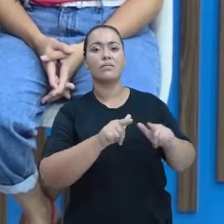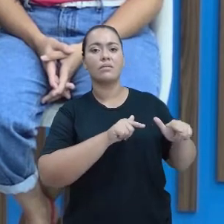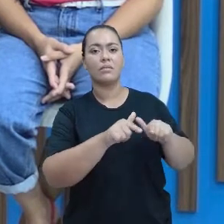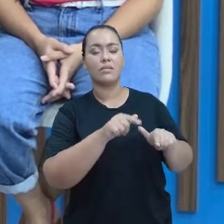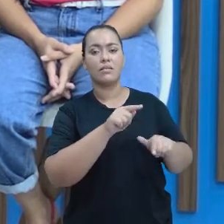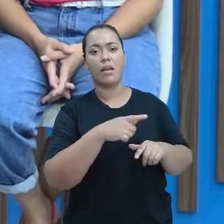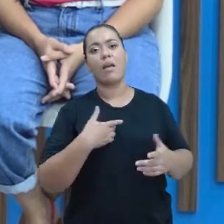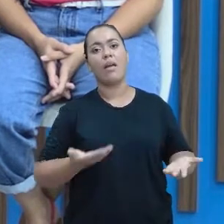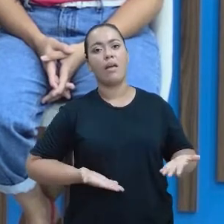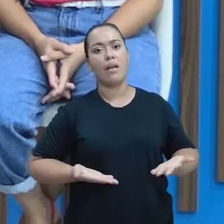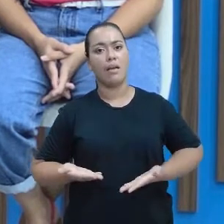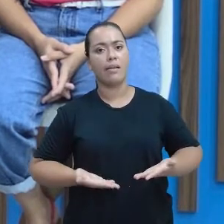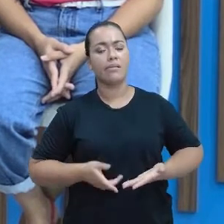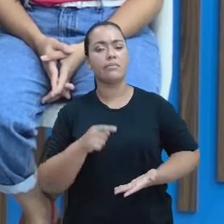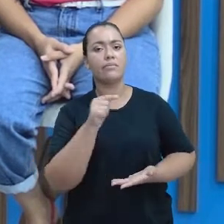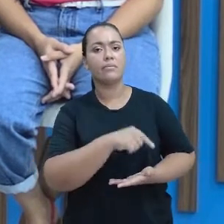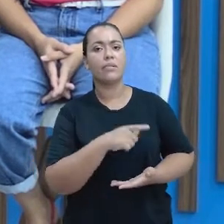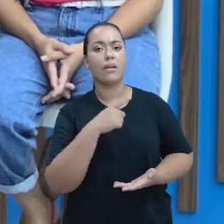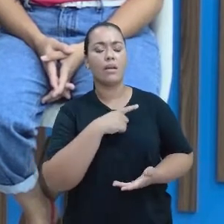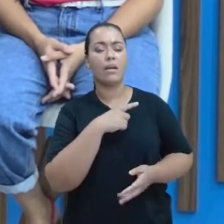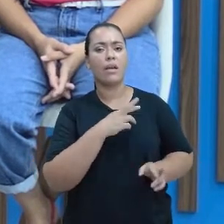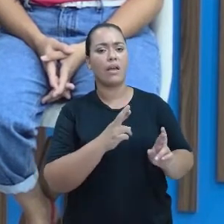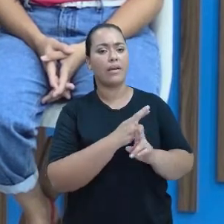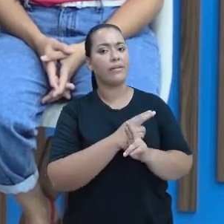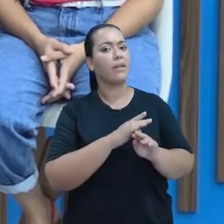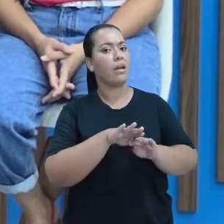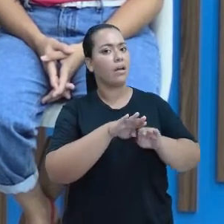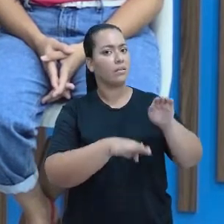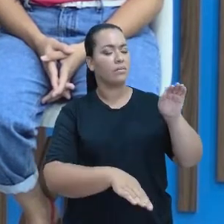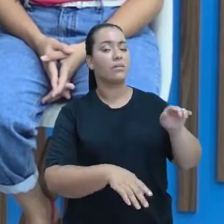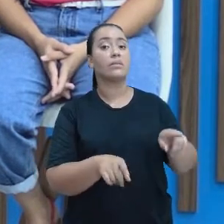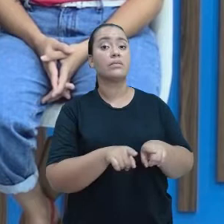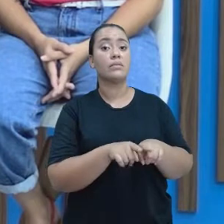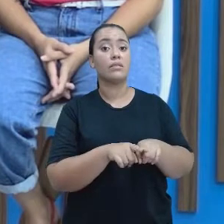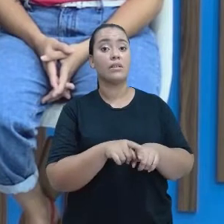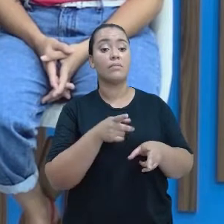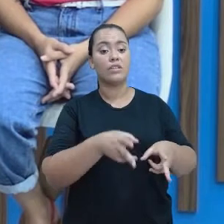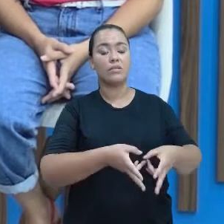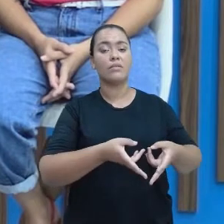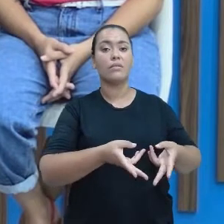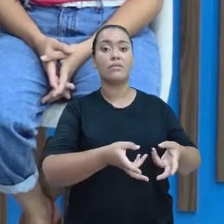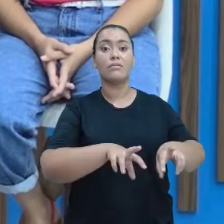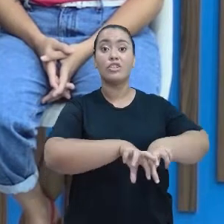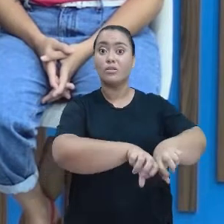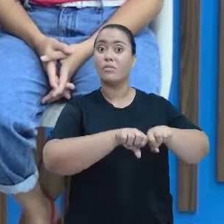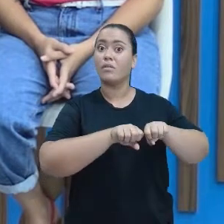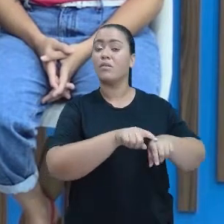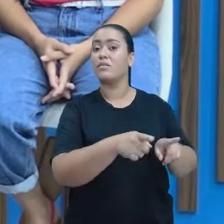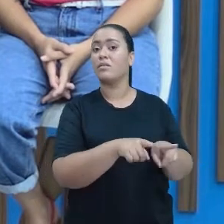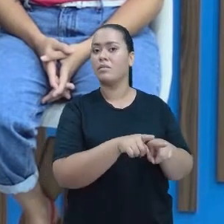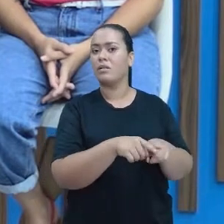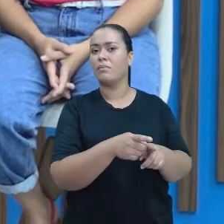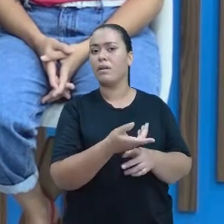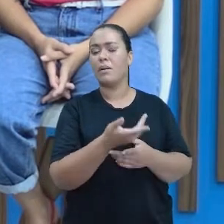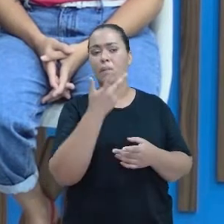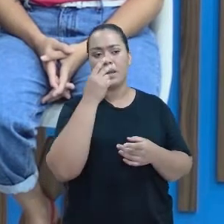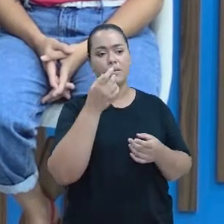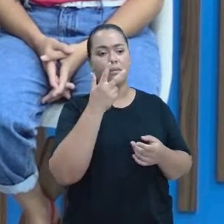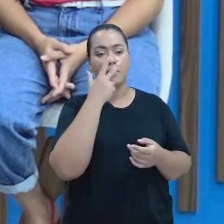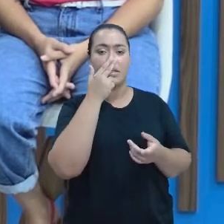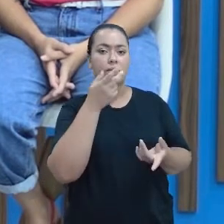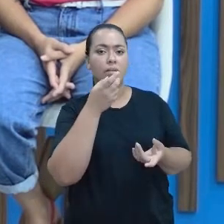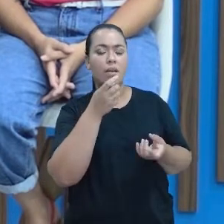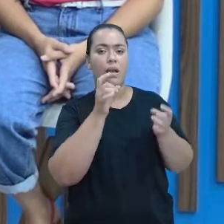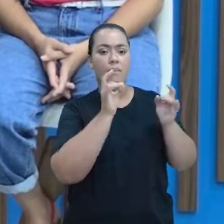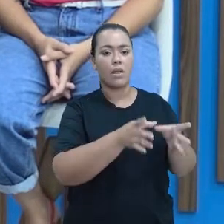as empregadas domésticas era uma relação extremamente desigual, de exploração e de abandono. Essas mulheres,